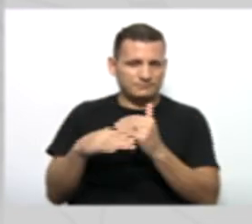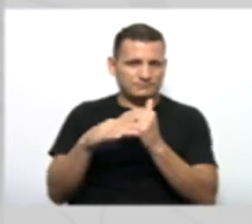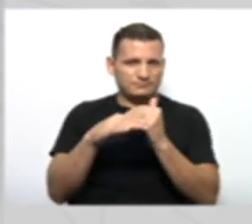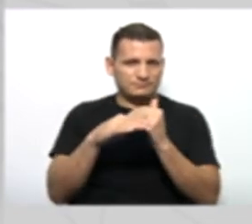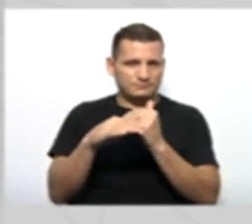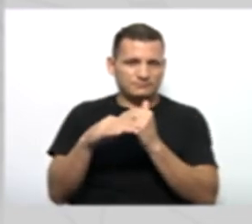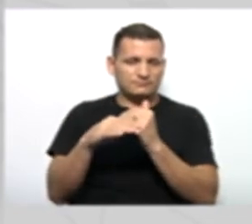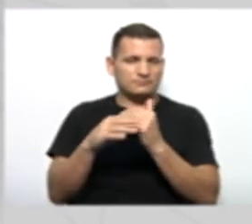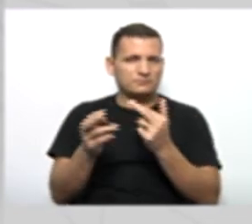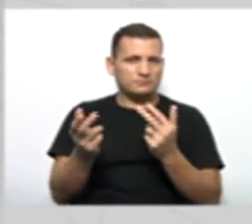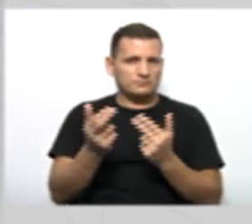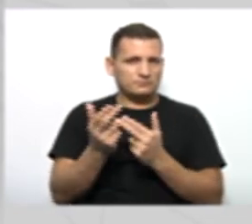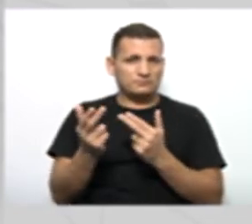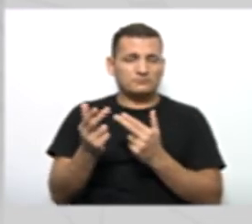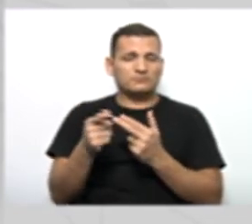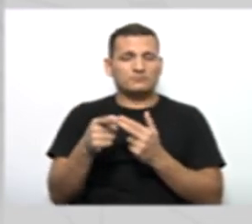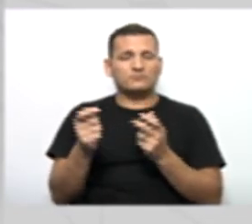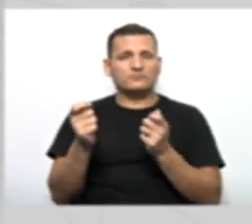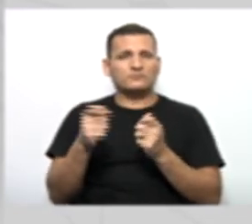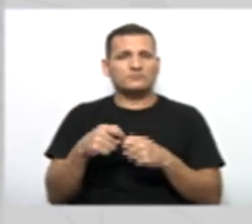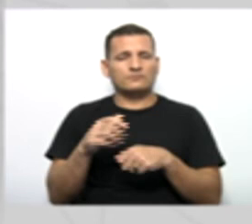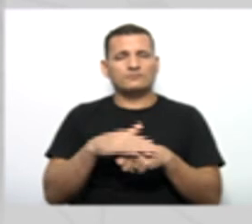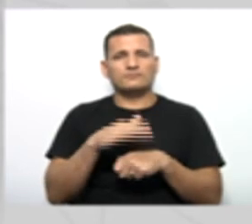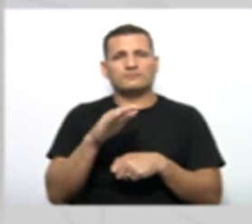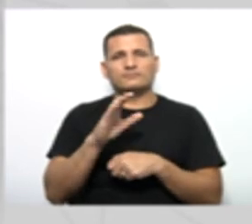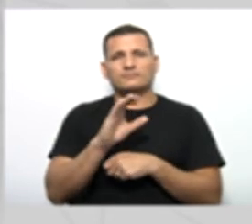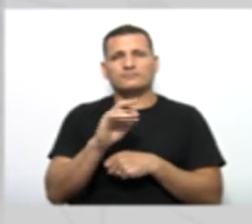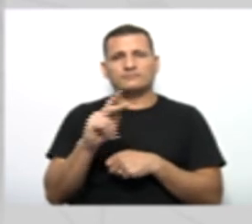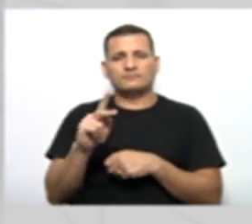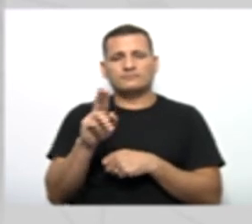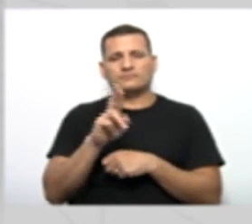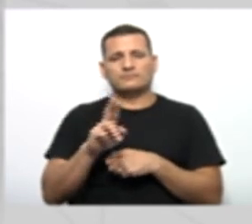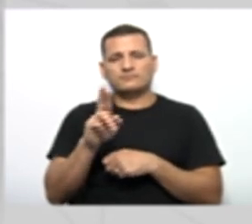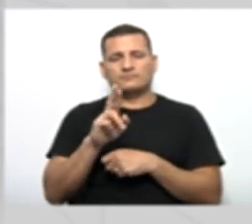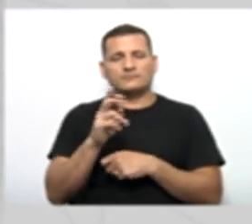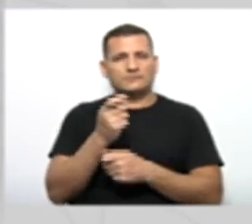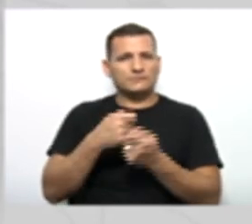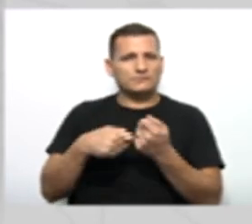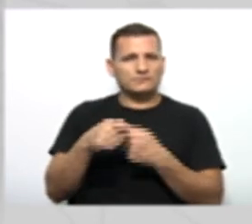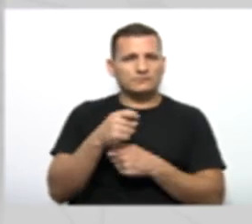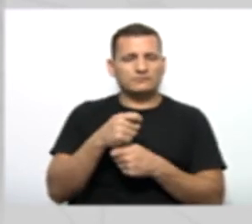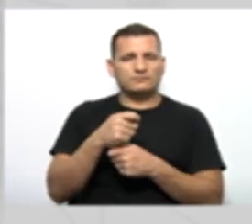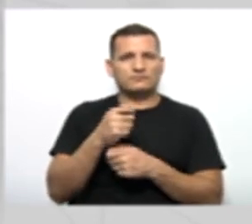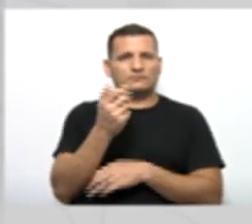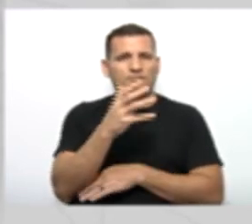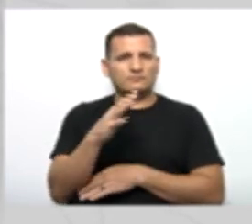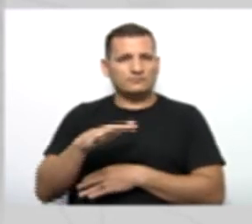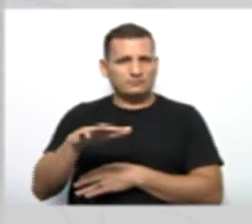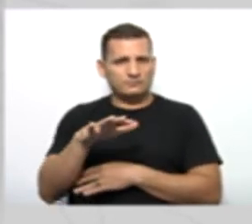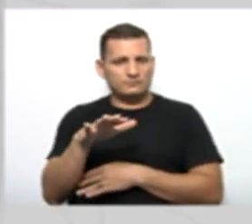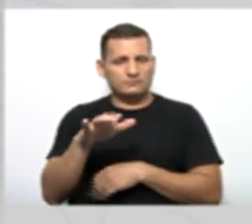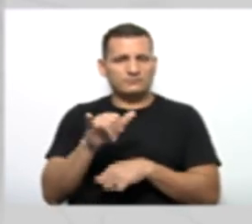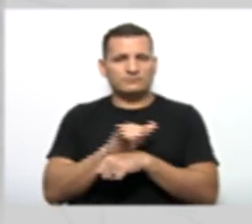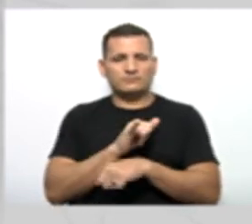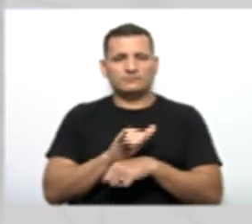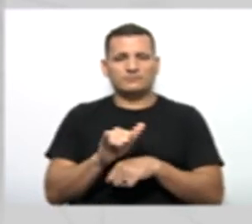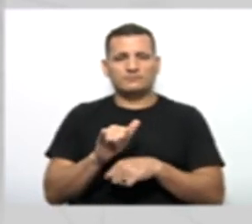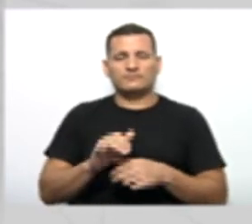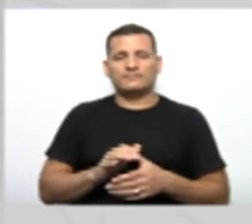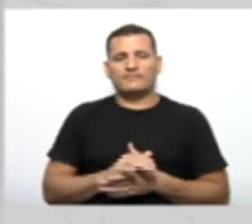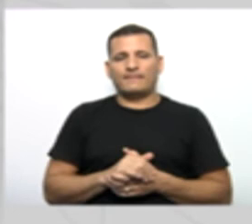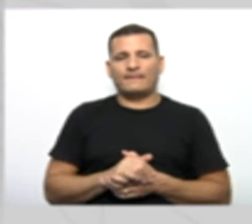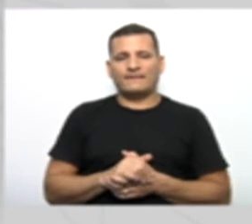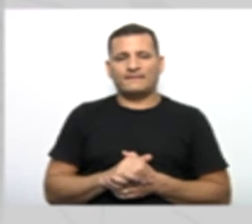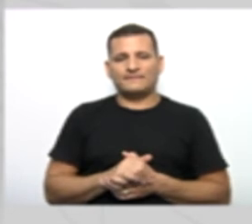uma possibilidade ainda maior das cooperativas utilizarem a gestão ambiental como estratégia. Então,